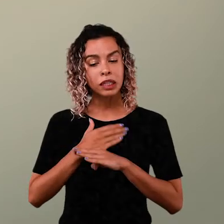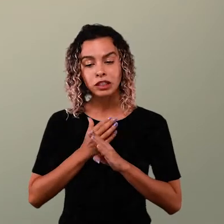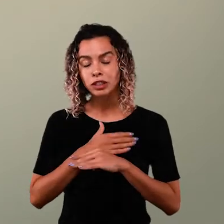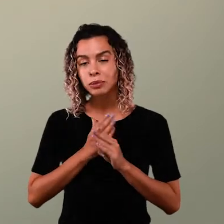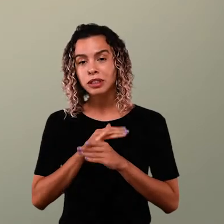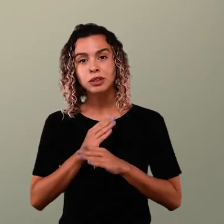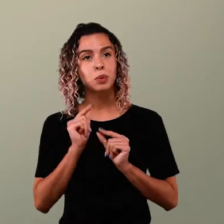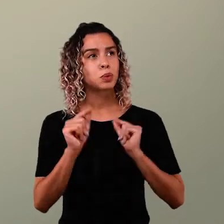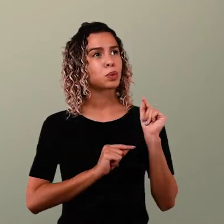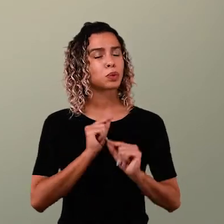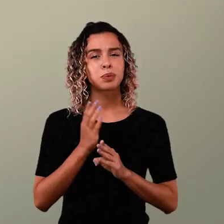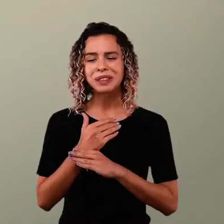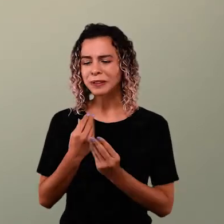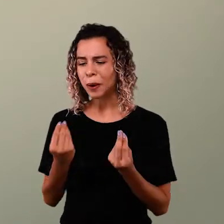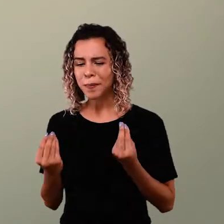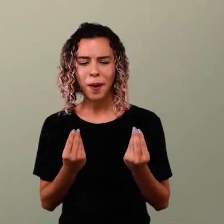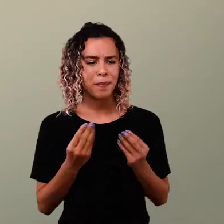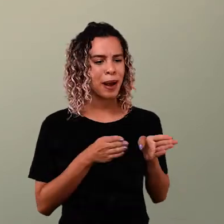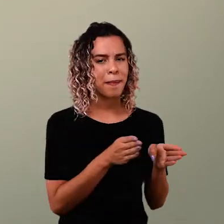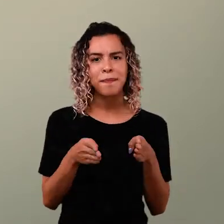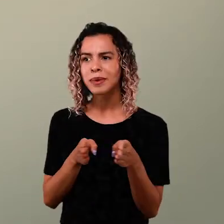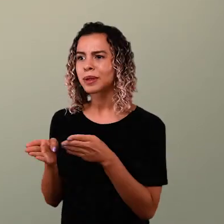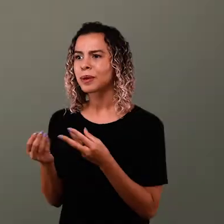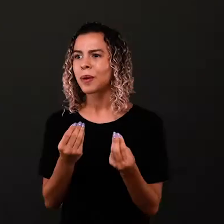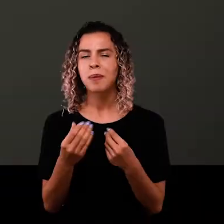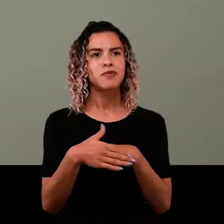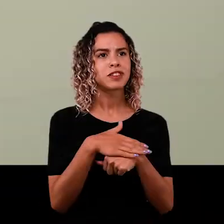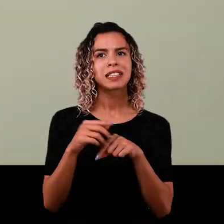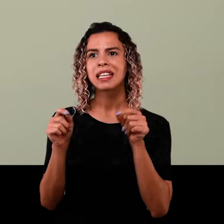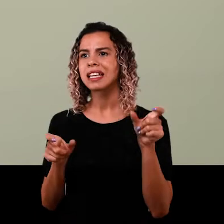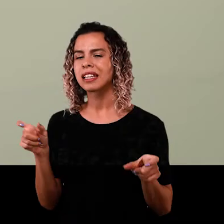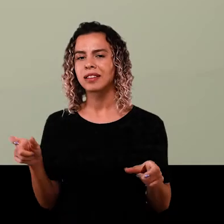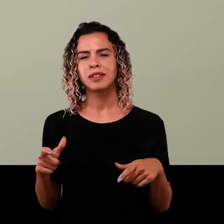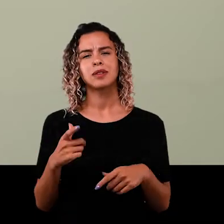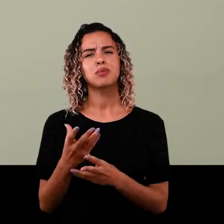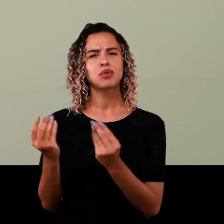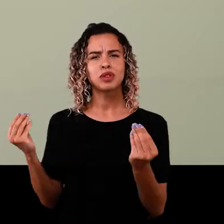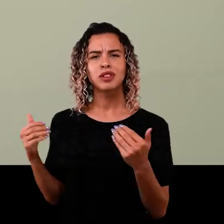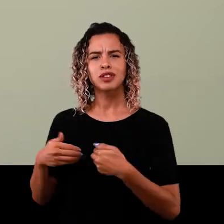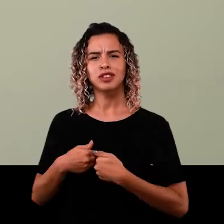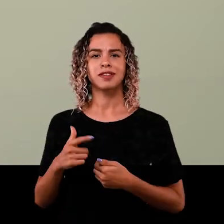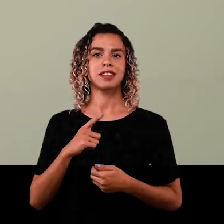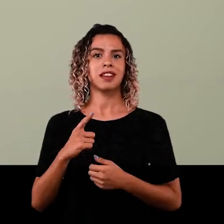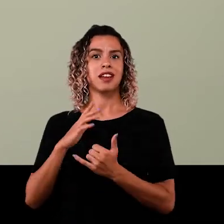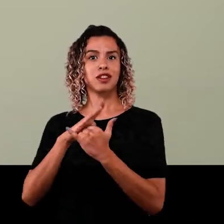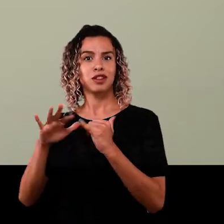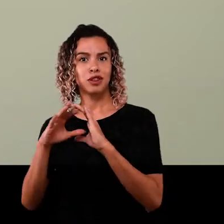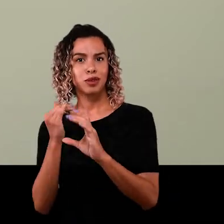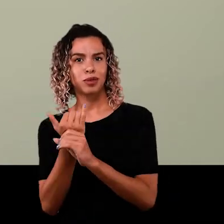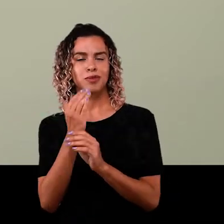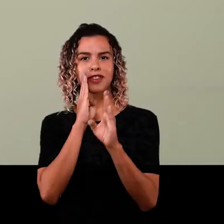completamente perdido. Pedro. Não sabia por onde começar, por quem começar. Então, teve muito autista que tem página